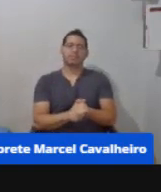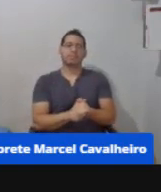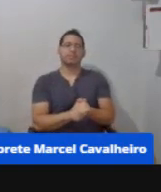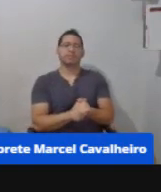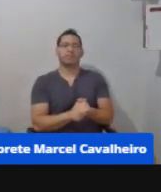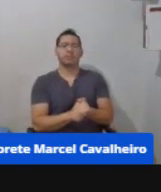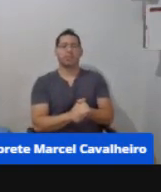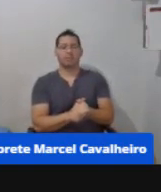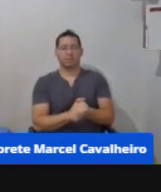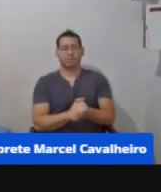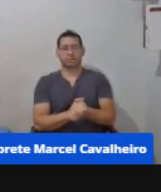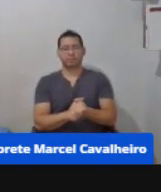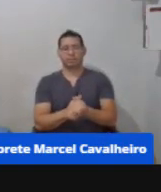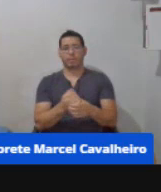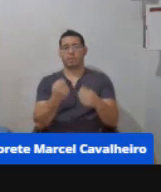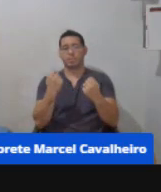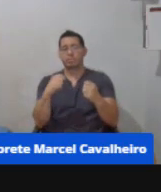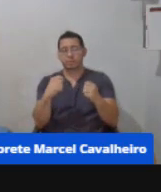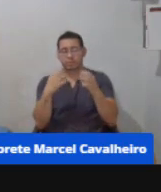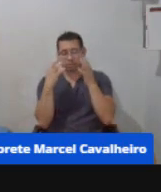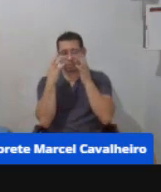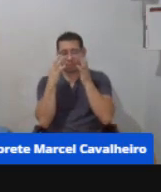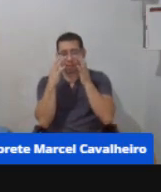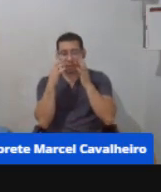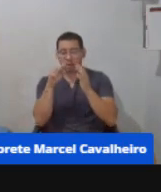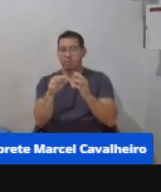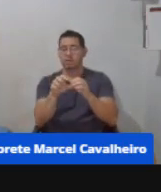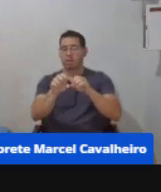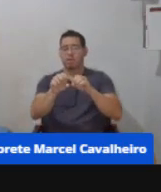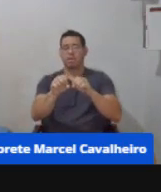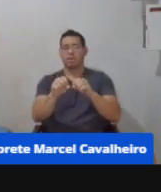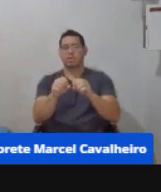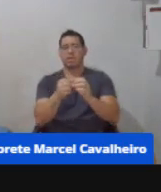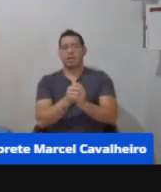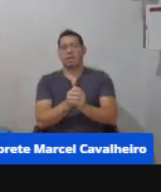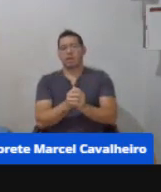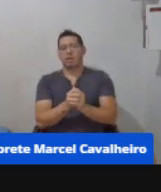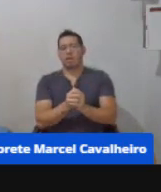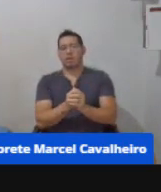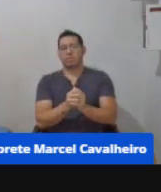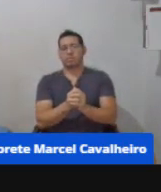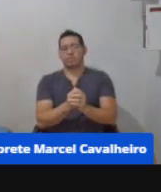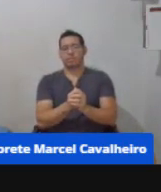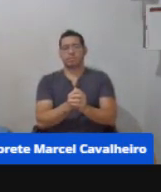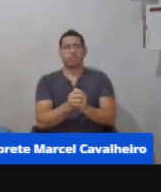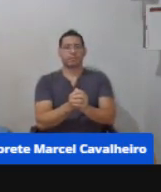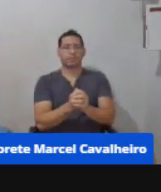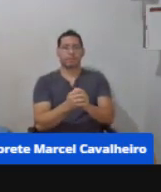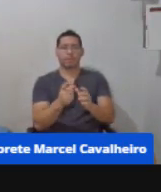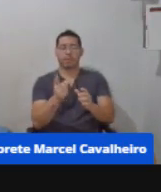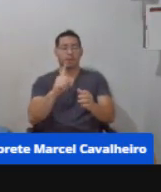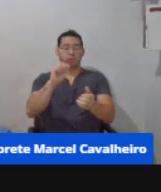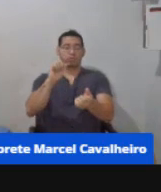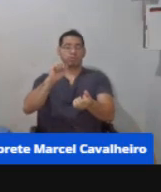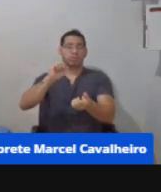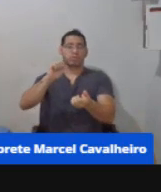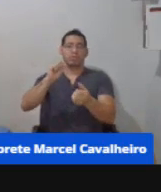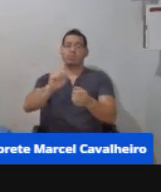ressalta-se que essas orientações não substituem o referencial curricular da REM 2020.